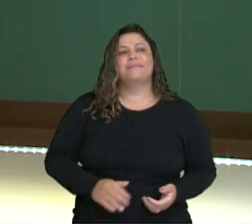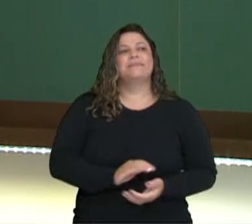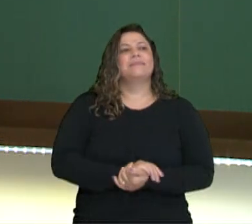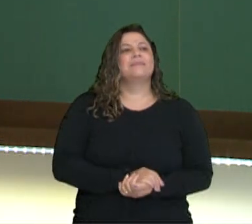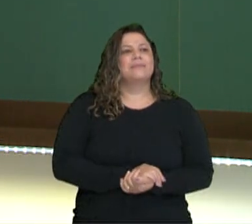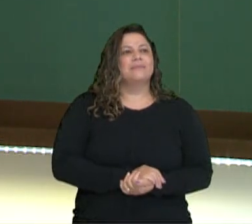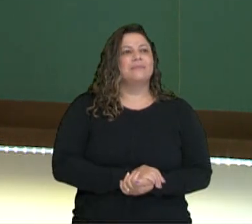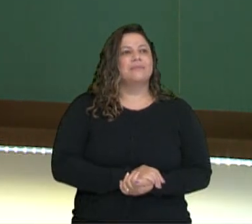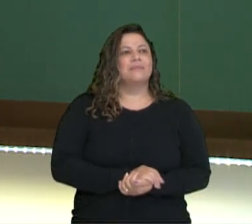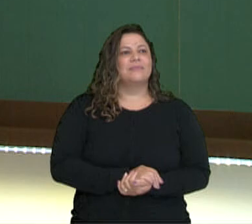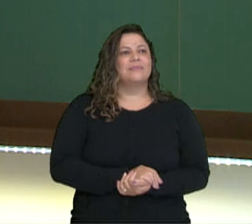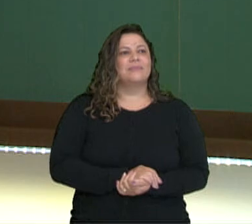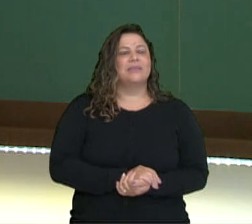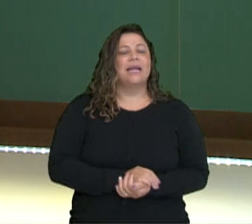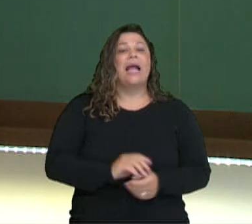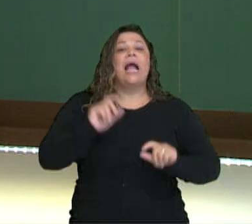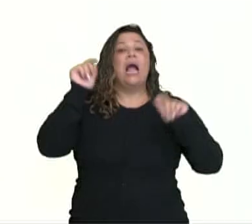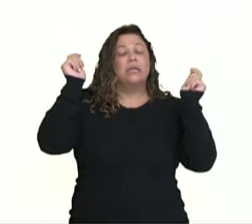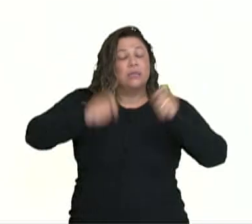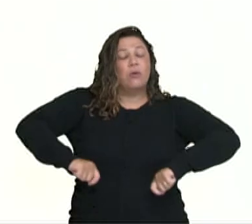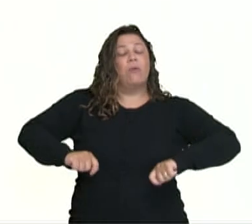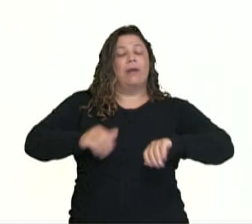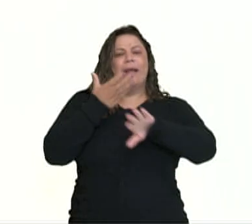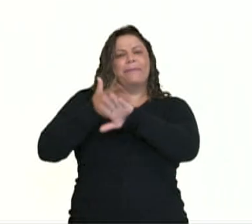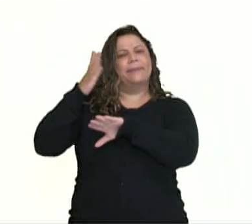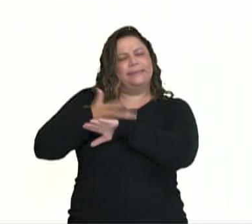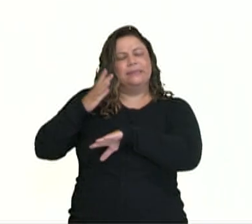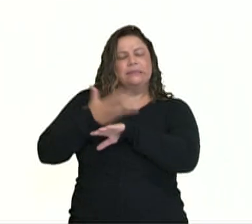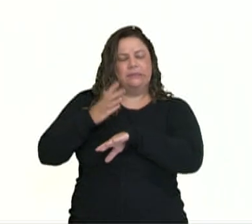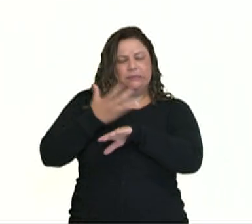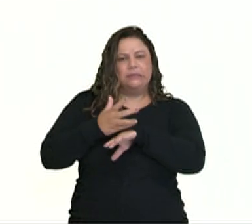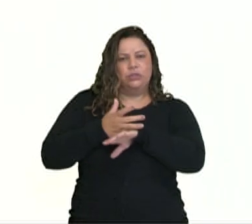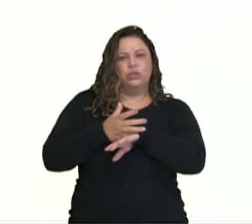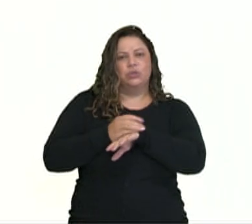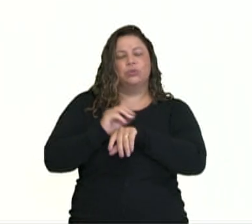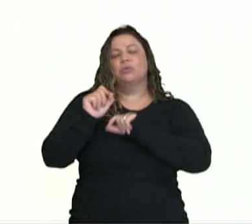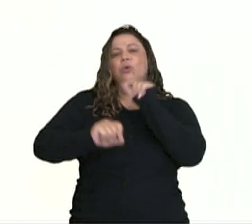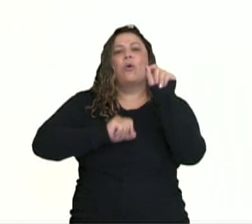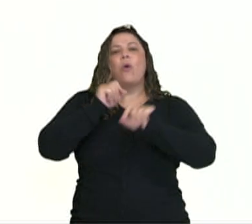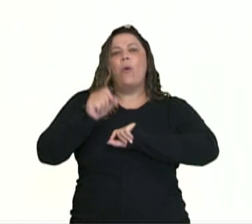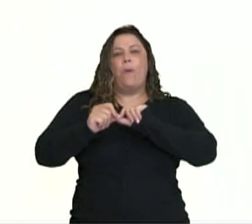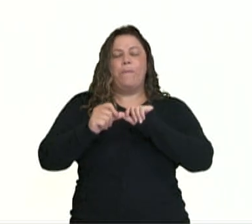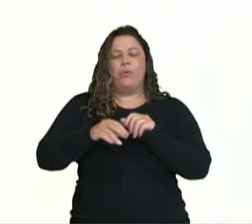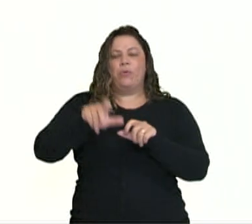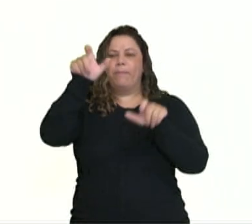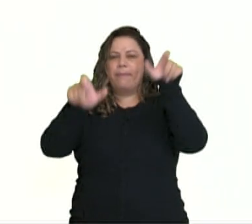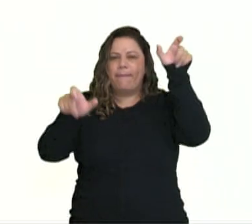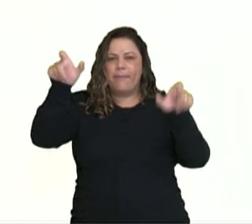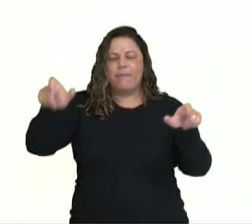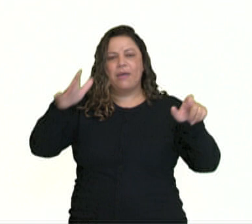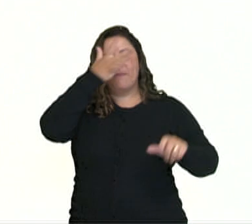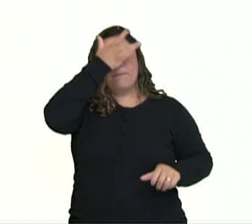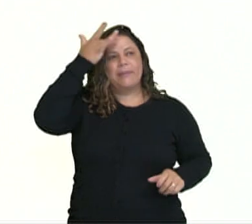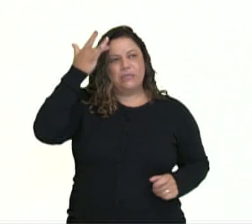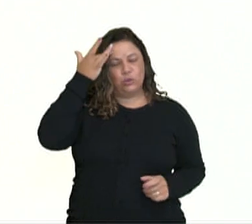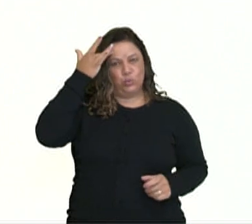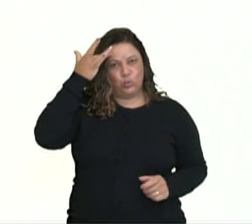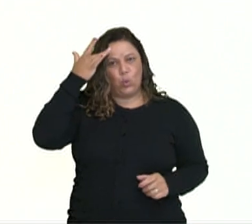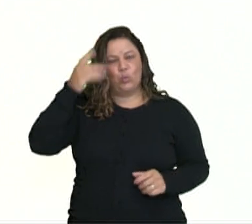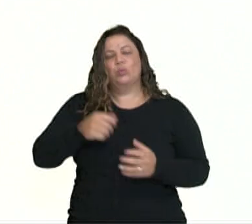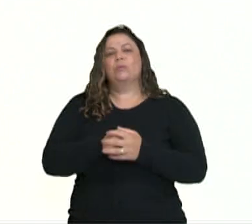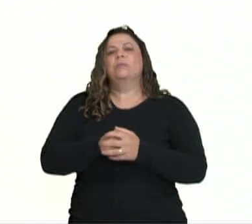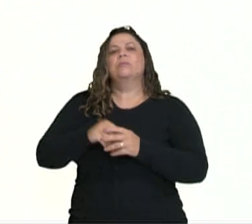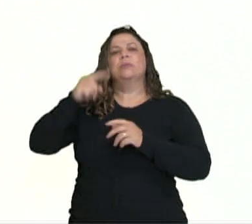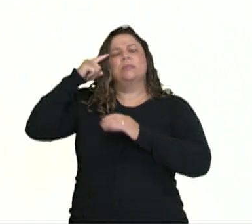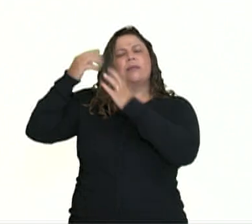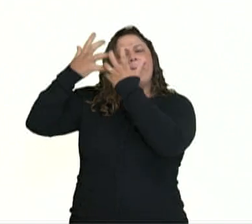O futebol de 7, ele é praticado por atletas com paralisia cerebral, decorrente de sequelas